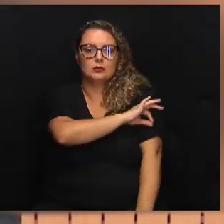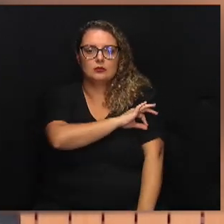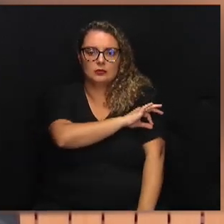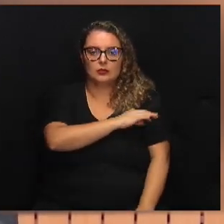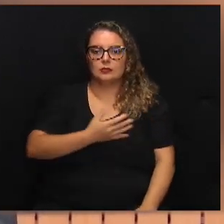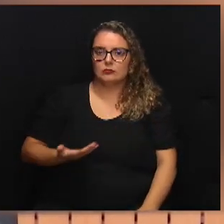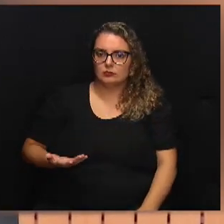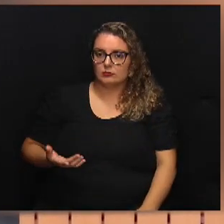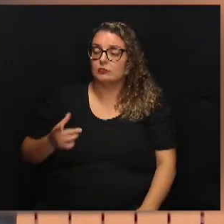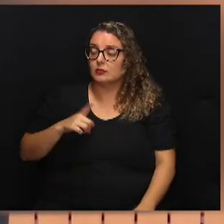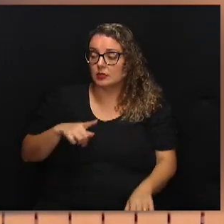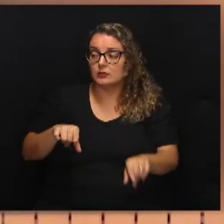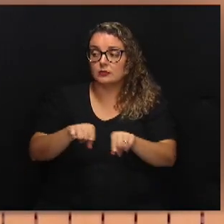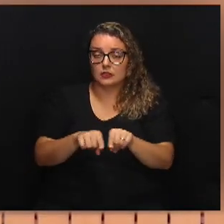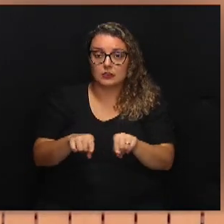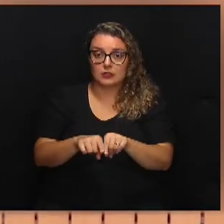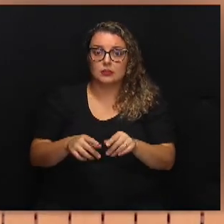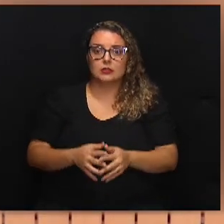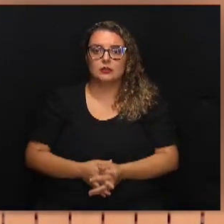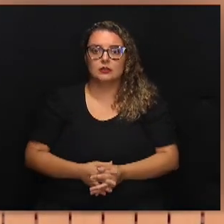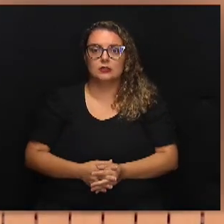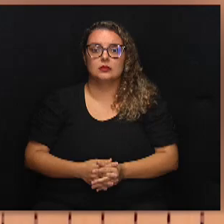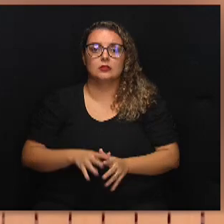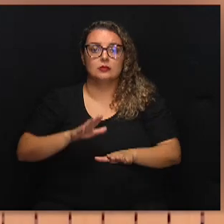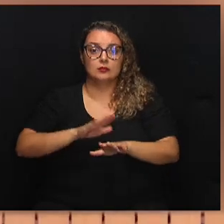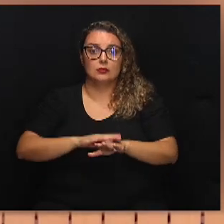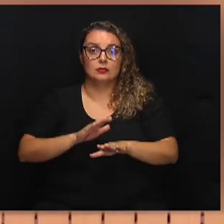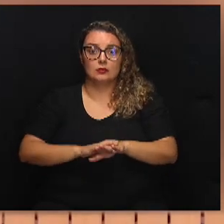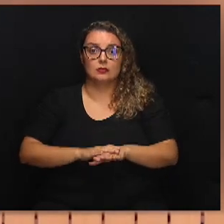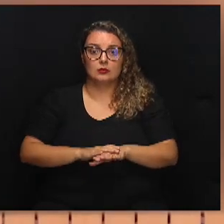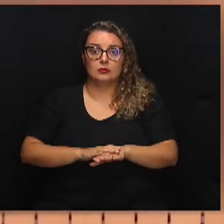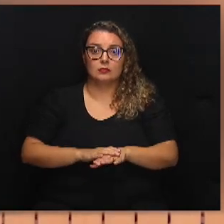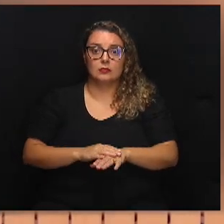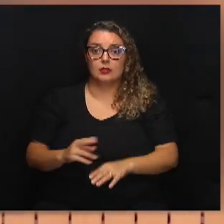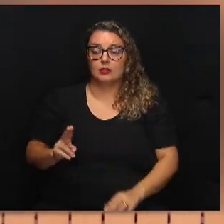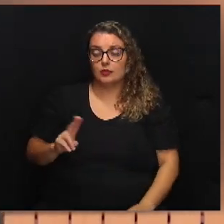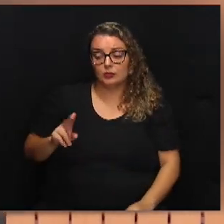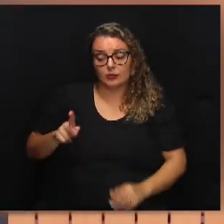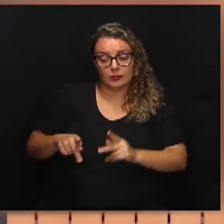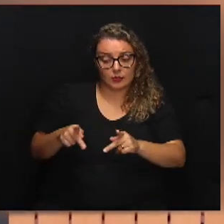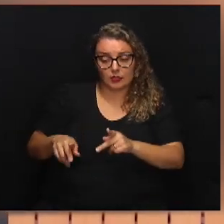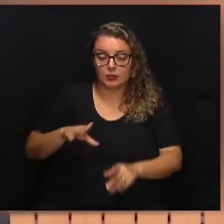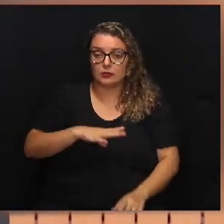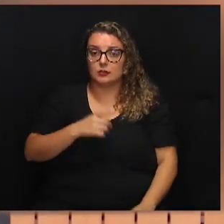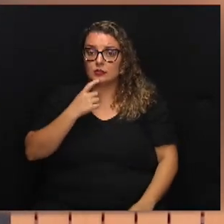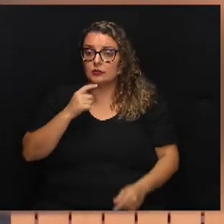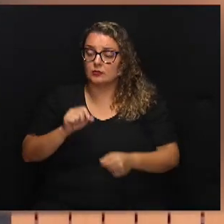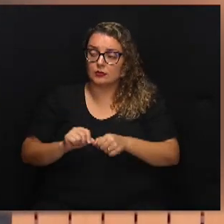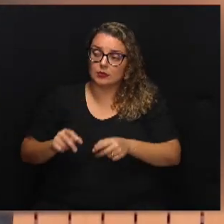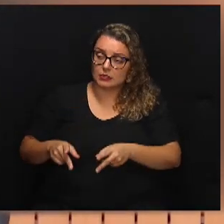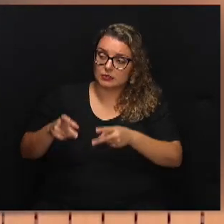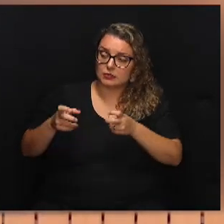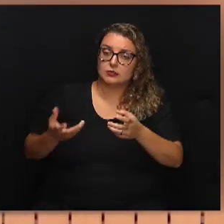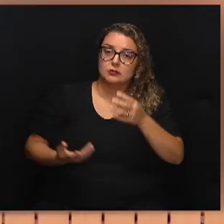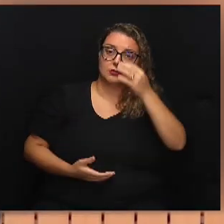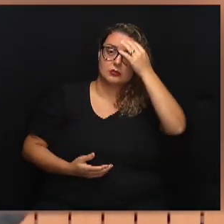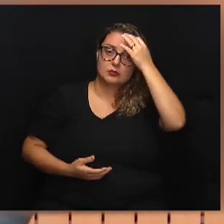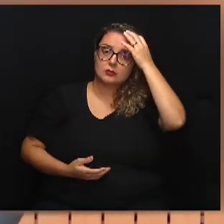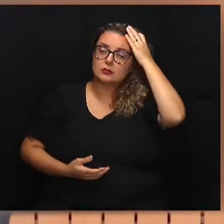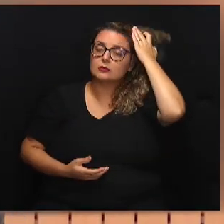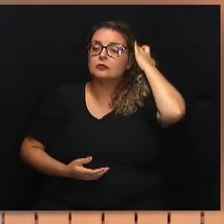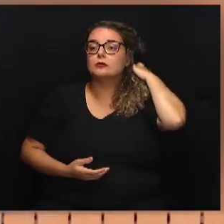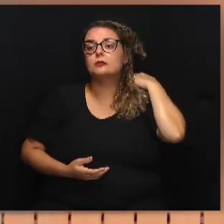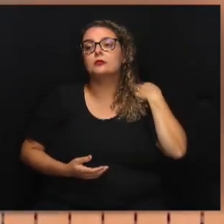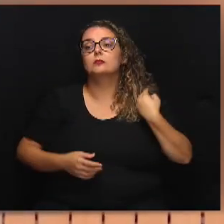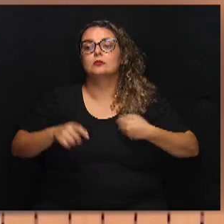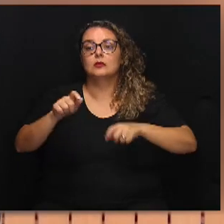mas ela tem também a função de, em nome da população de Campinas, fazer o reconhecimento para aquelas pessoas